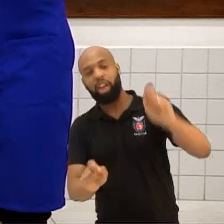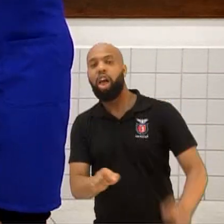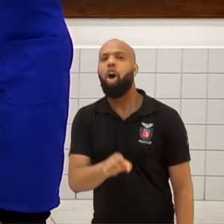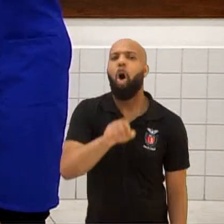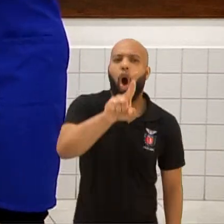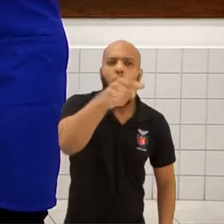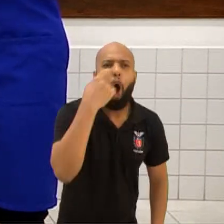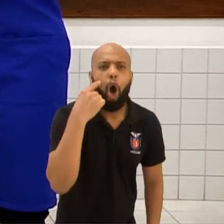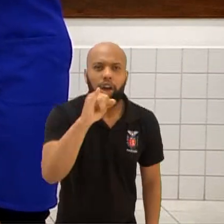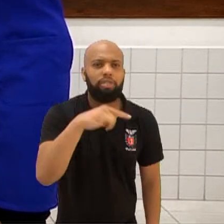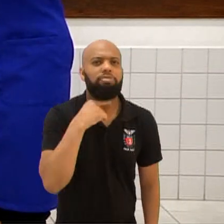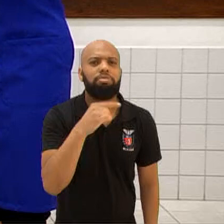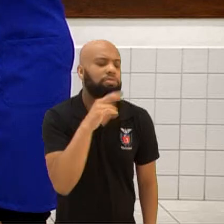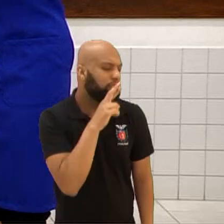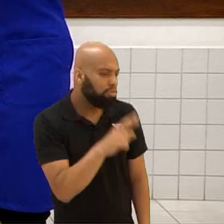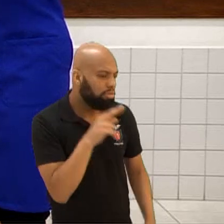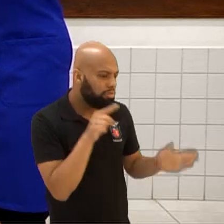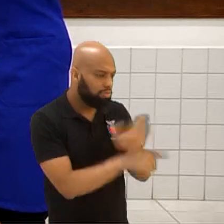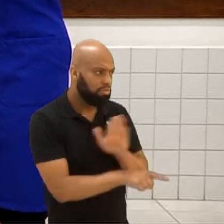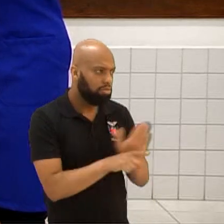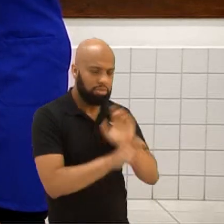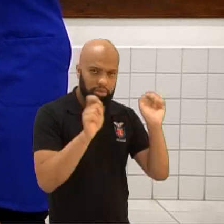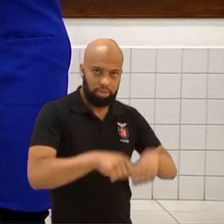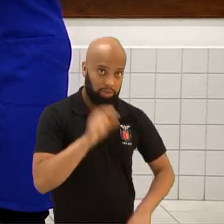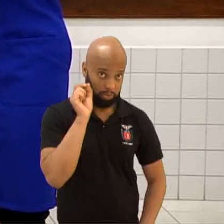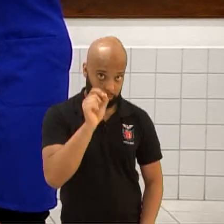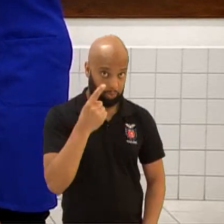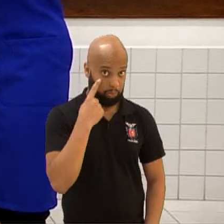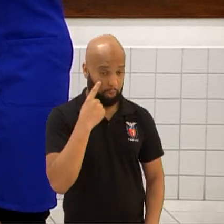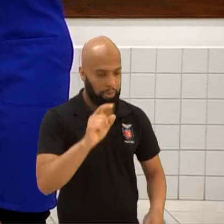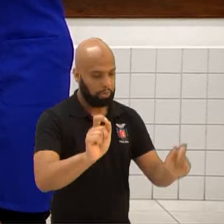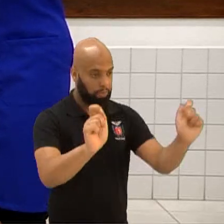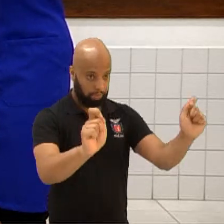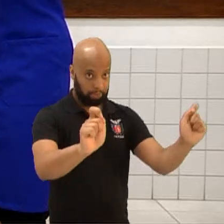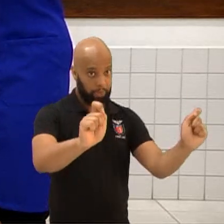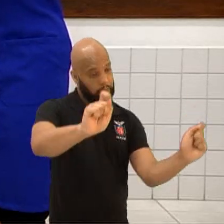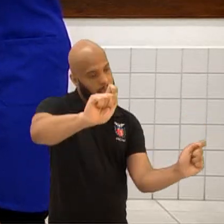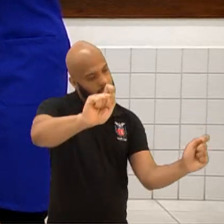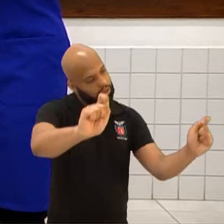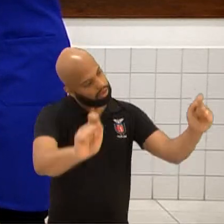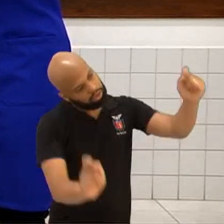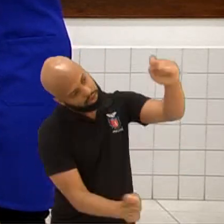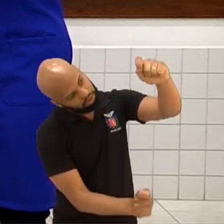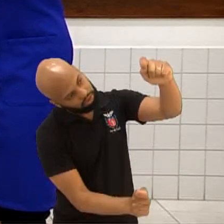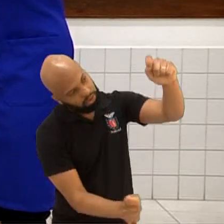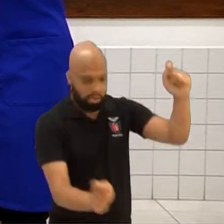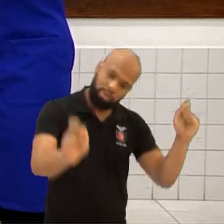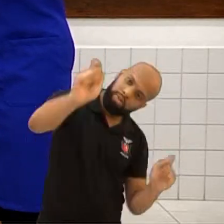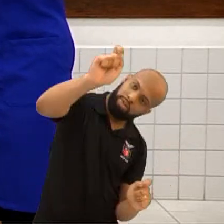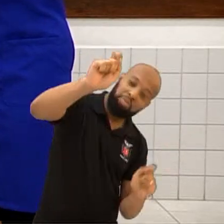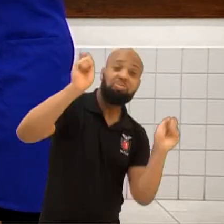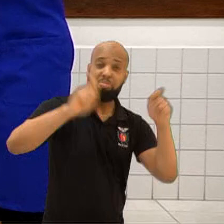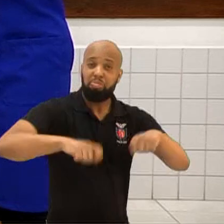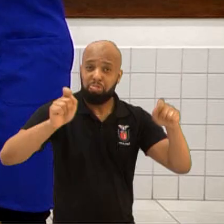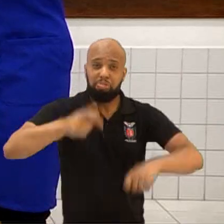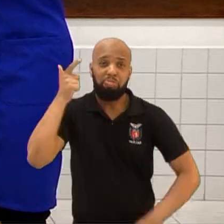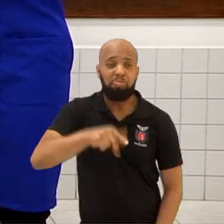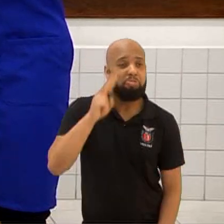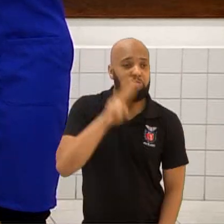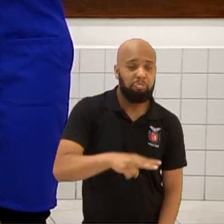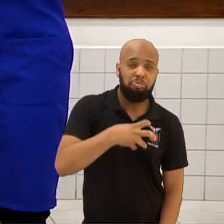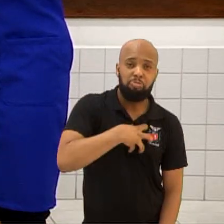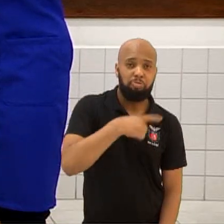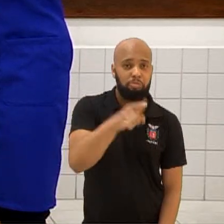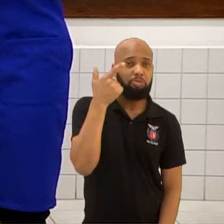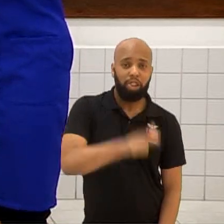precisa resolver algum exercício, é permitido que você rotacione o teu caderno, o teu livro, para que você possa